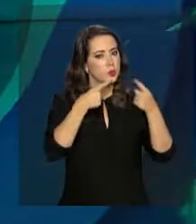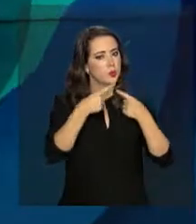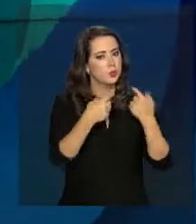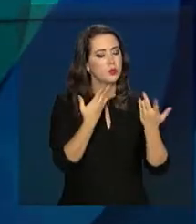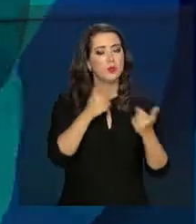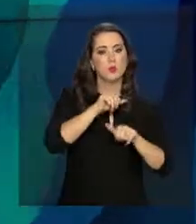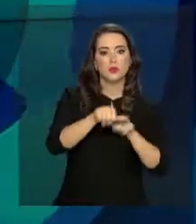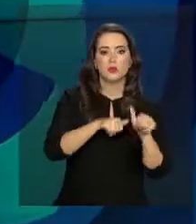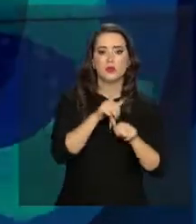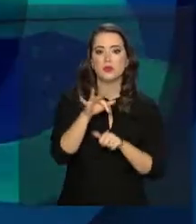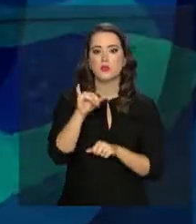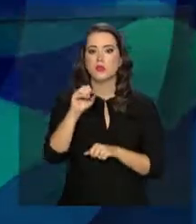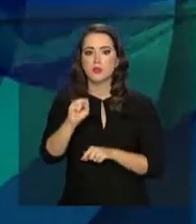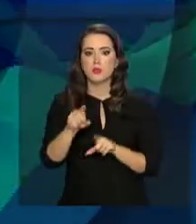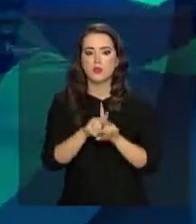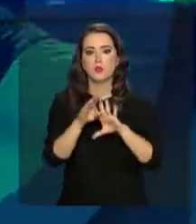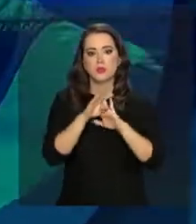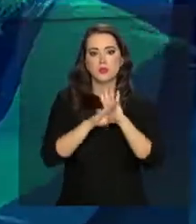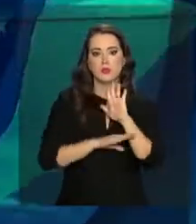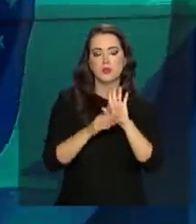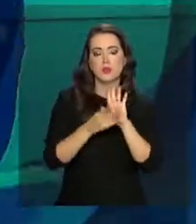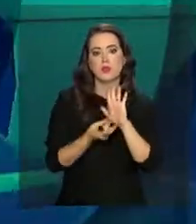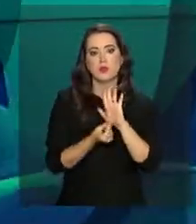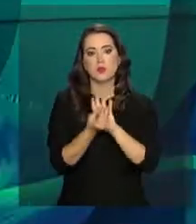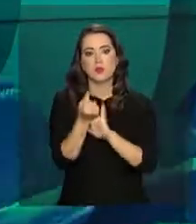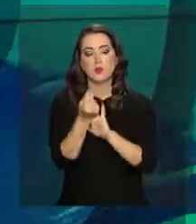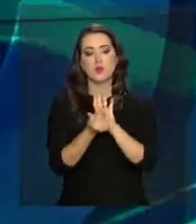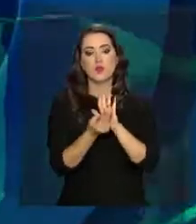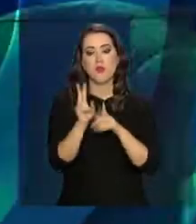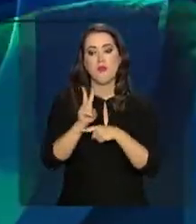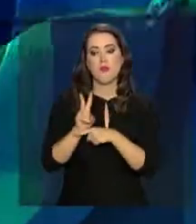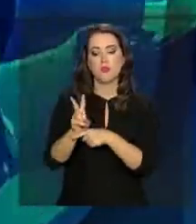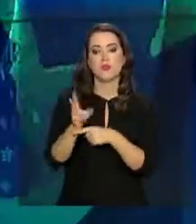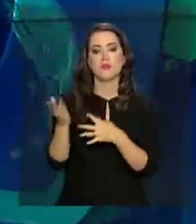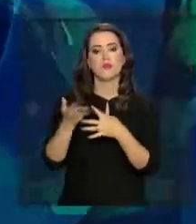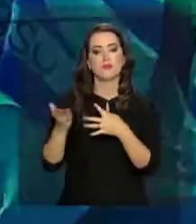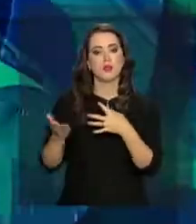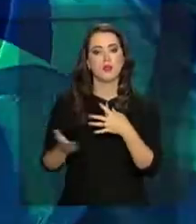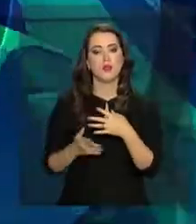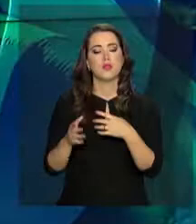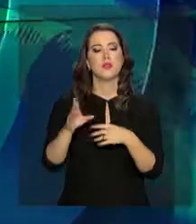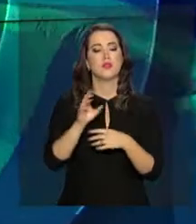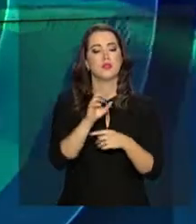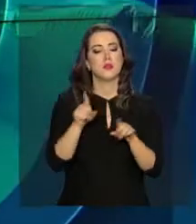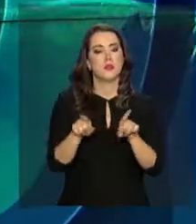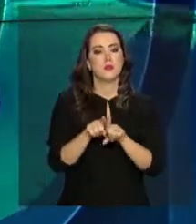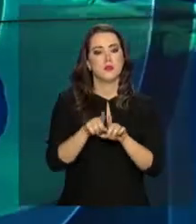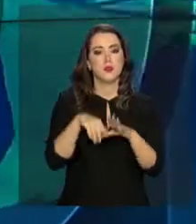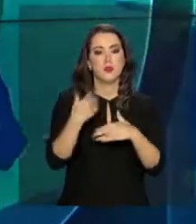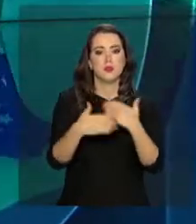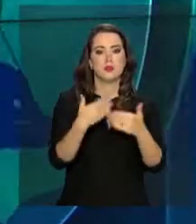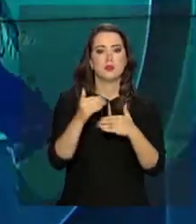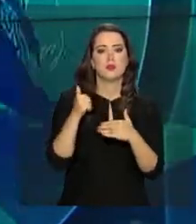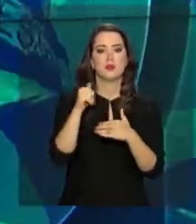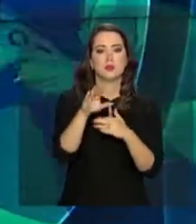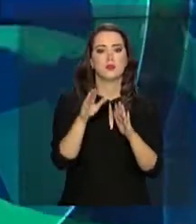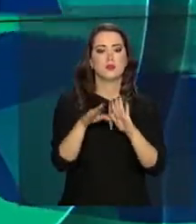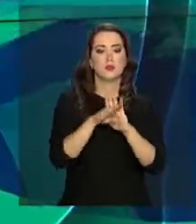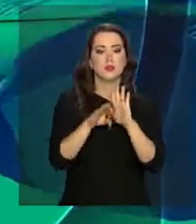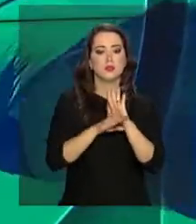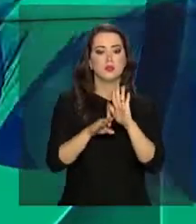mudanças para o fies programa que garante o financiamento estudantil e modificações também para acelerar o processo do revalida